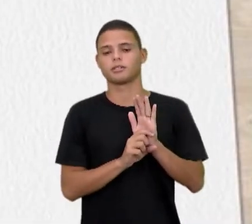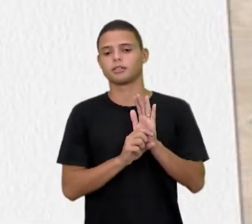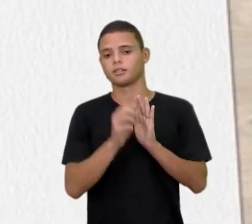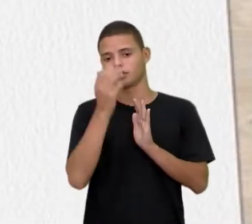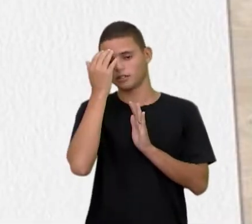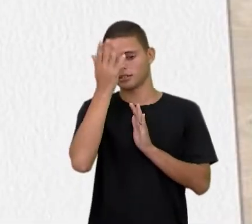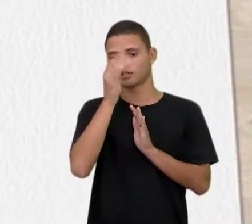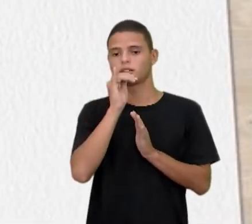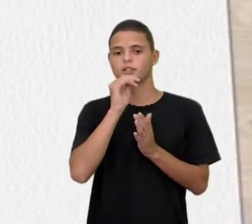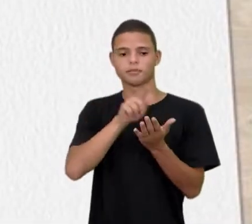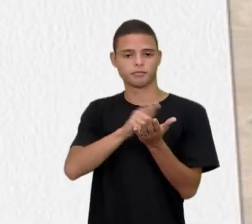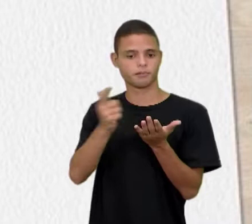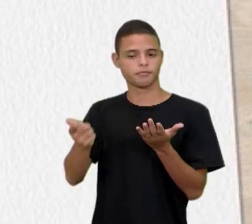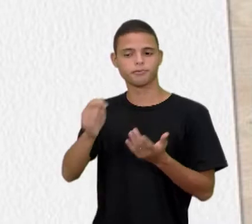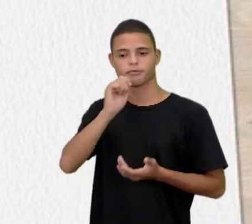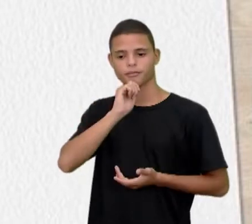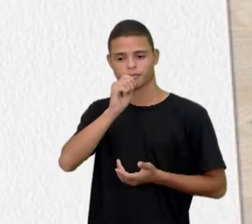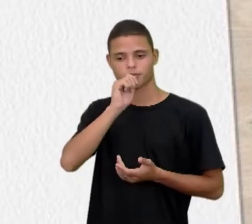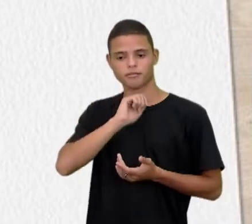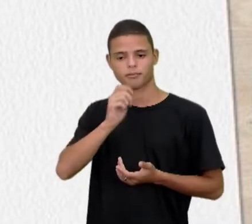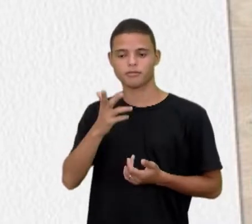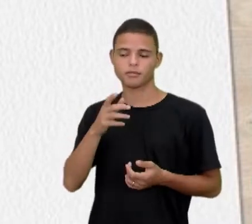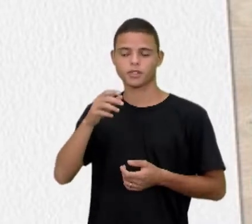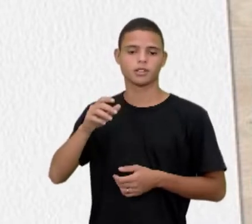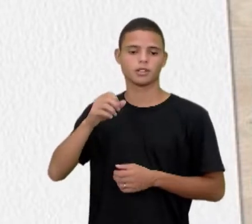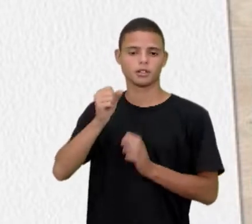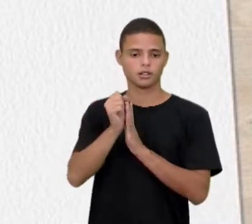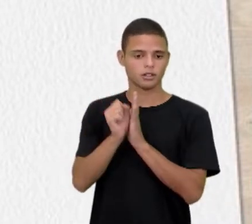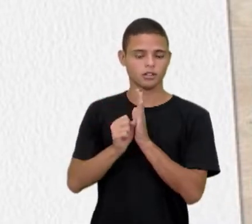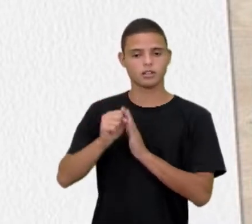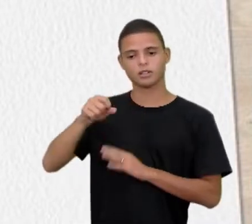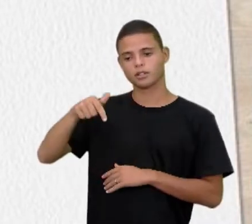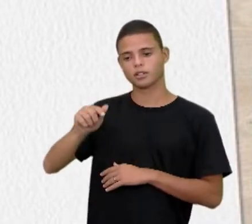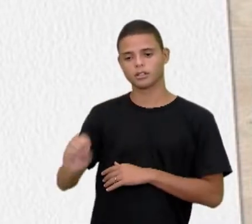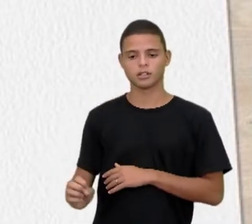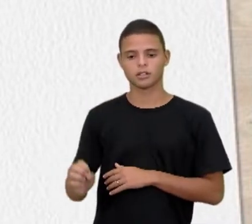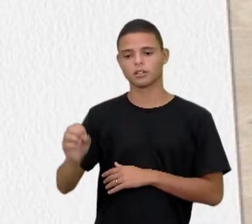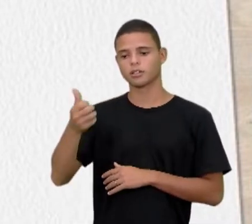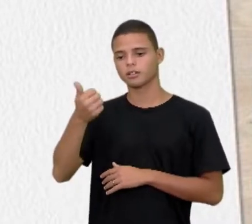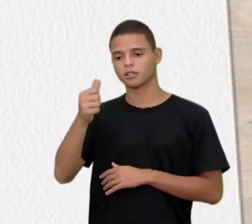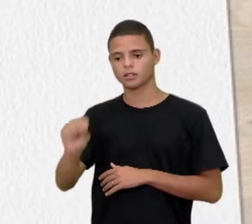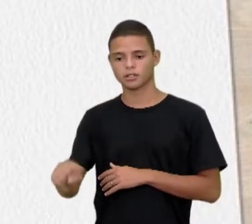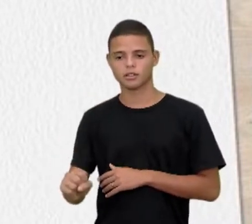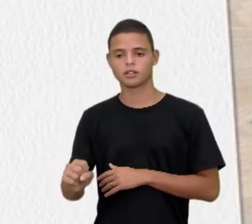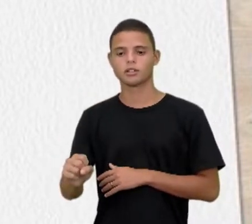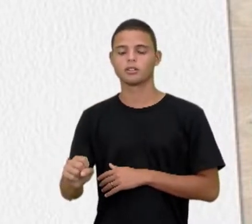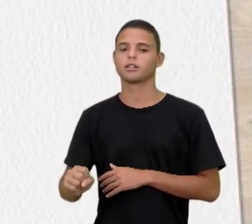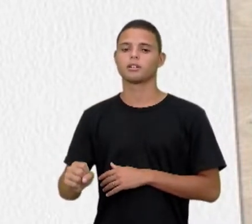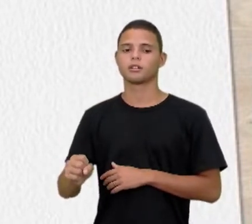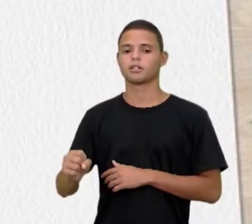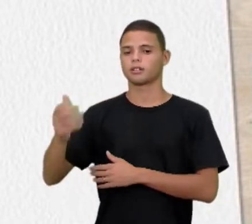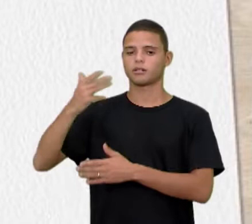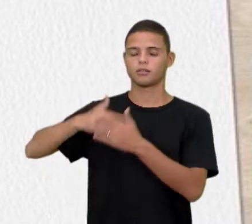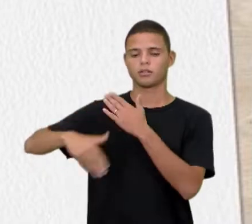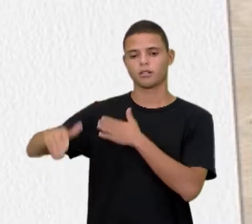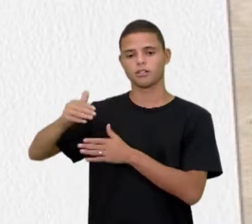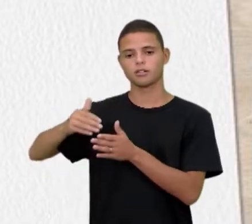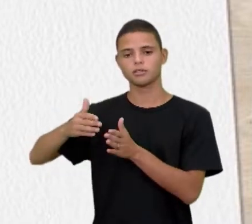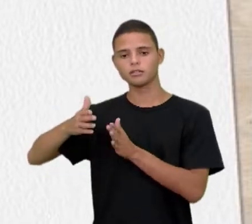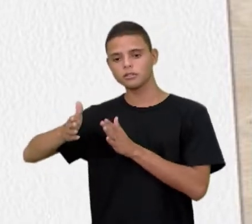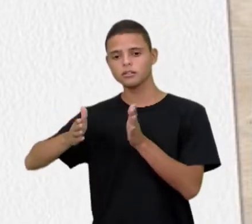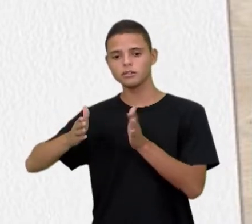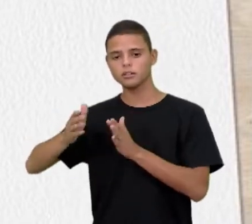pega jornal antigo. Os jornais antigos, de 70, 60, usavam muitas charges. Os jornais da época da guerra. Então, o jornal